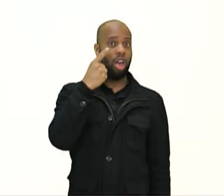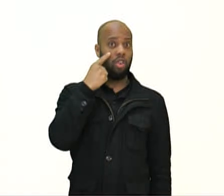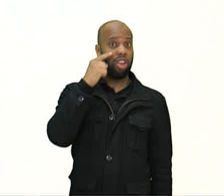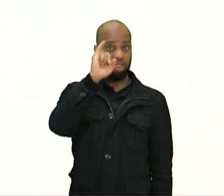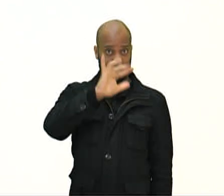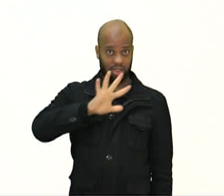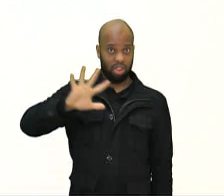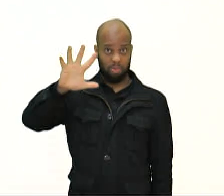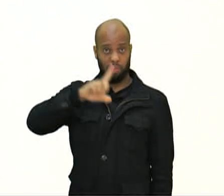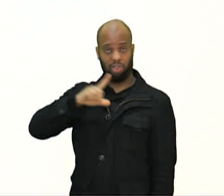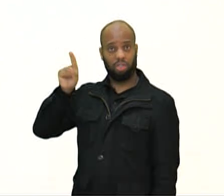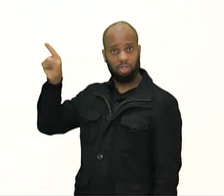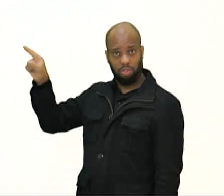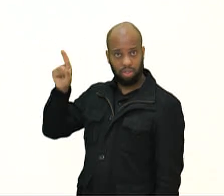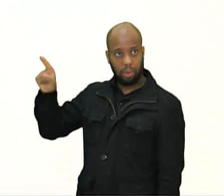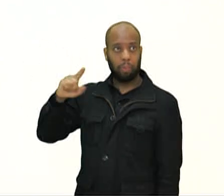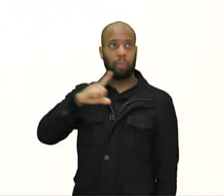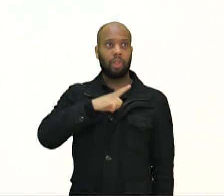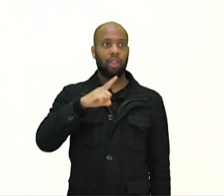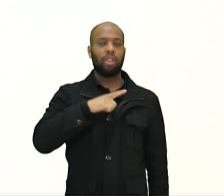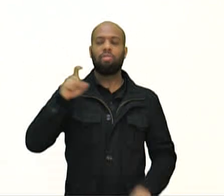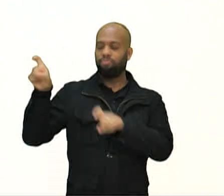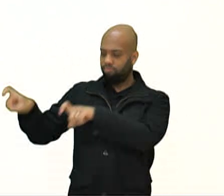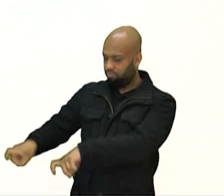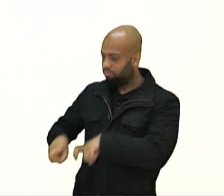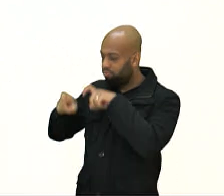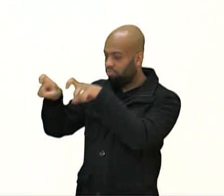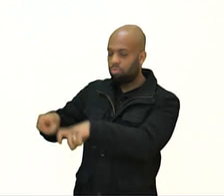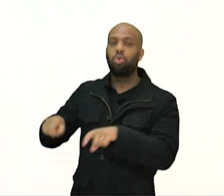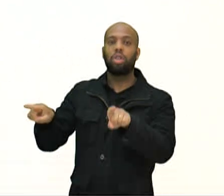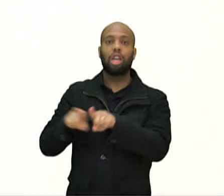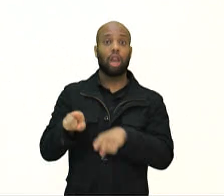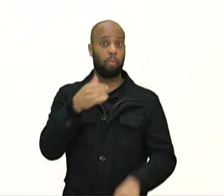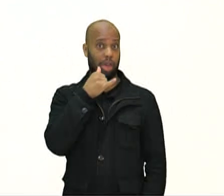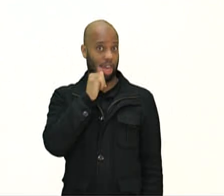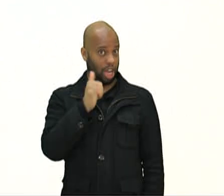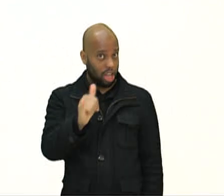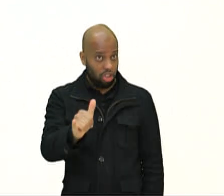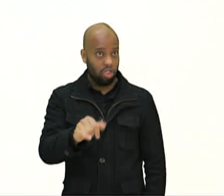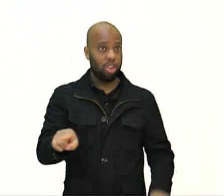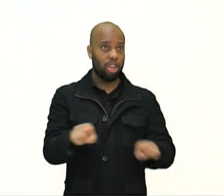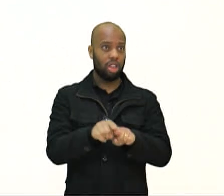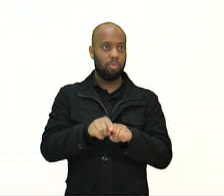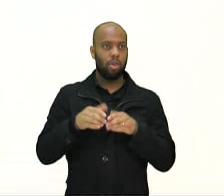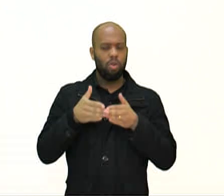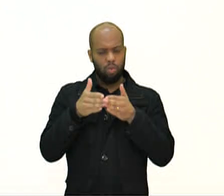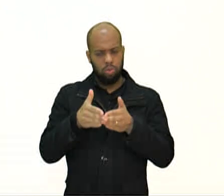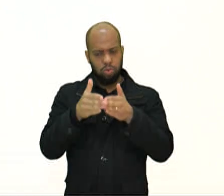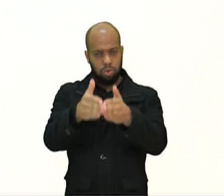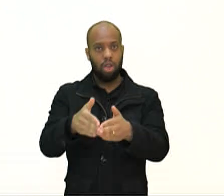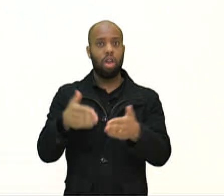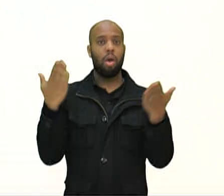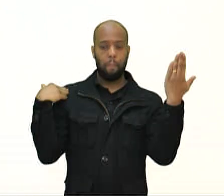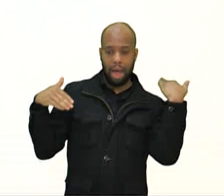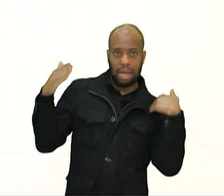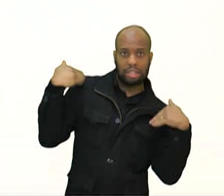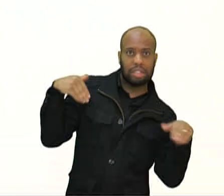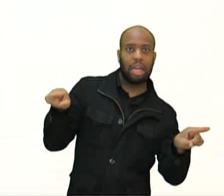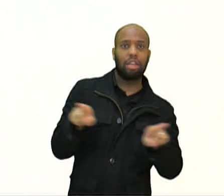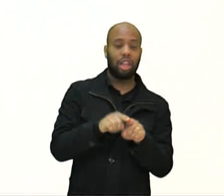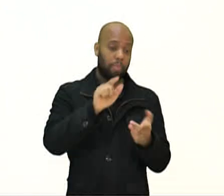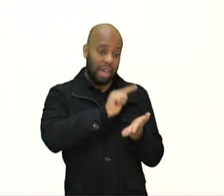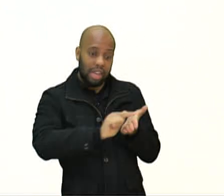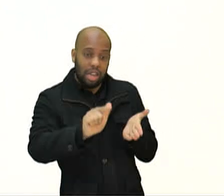que vão aparecer para você, ó. Nós temos ali a agricultura, produção de energia, a navegação, lazer,